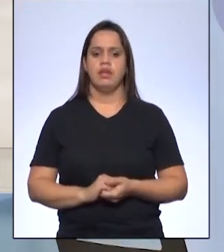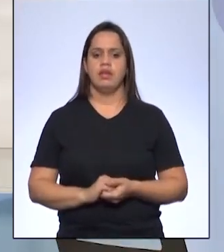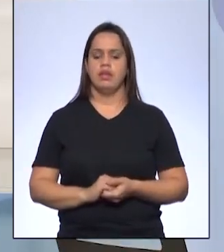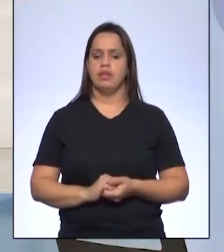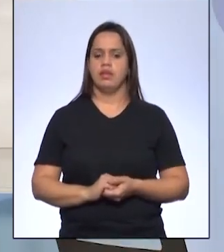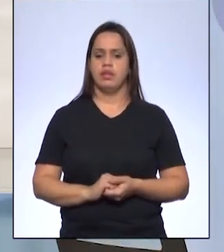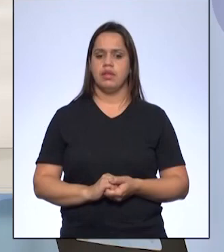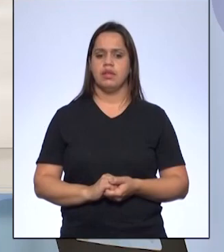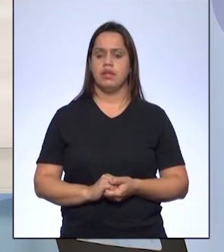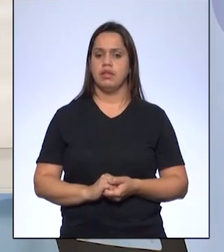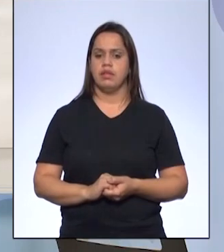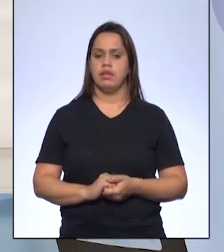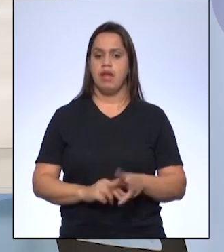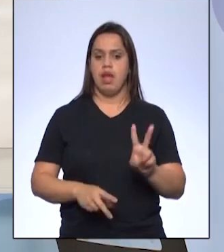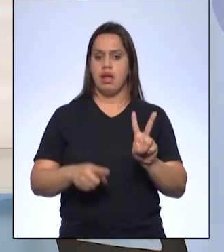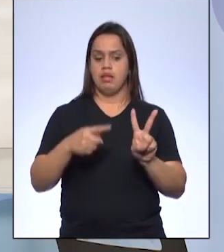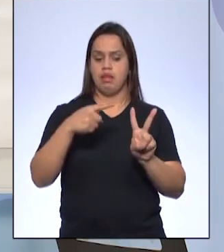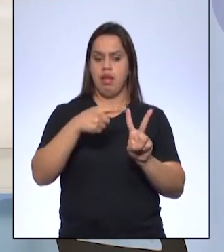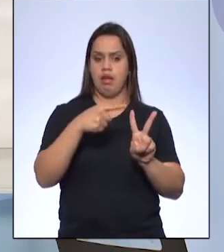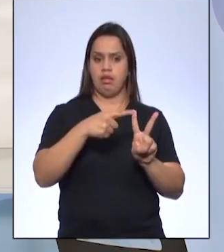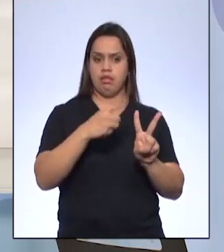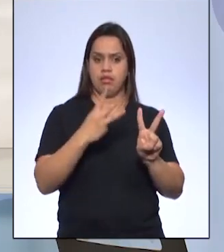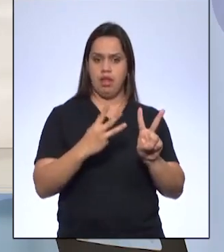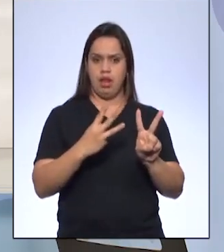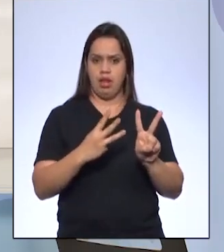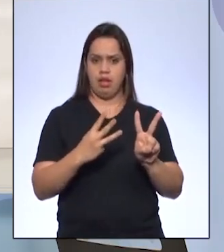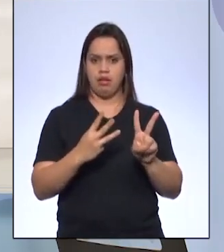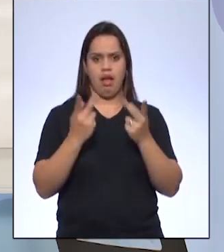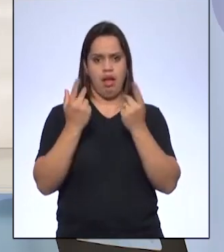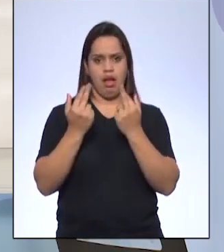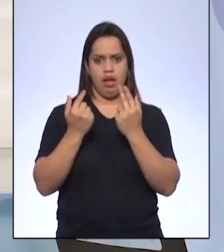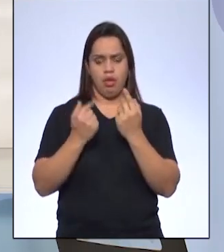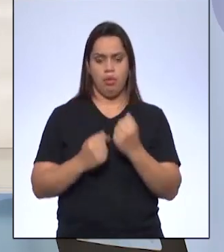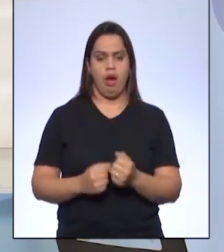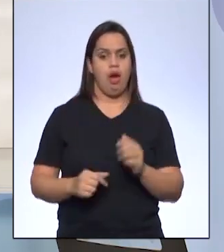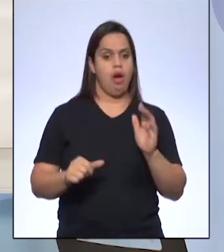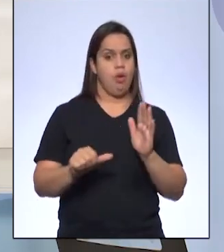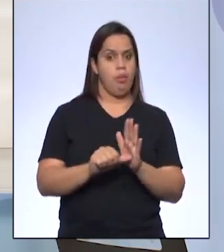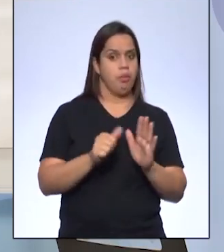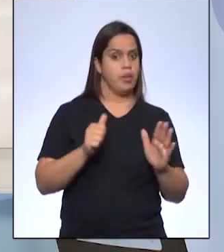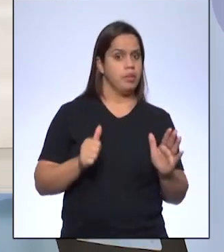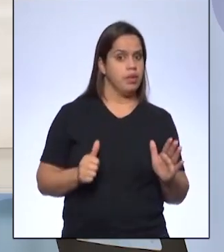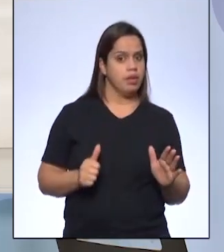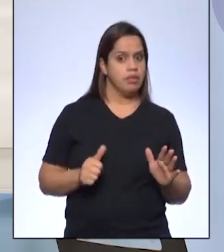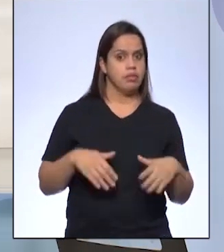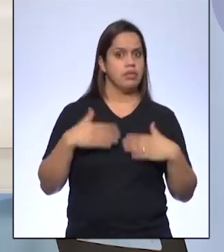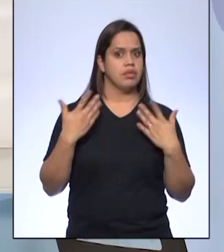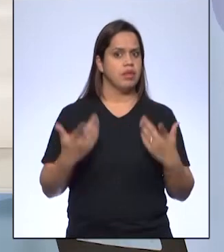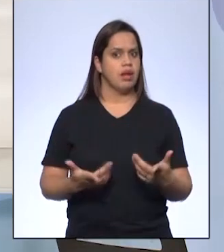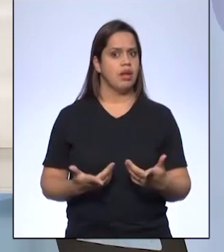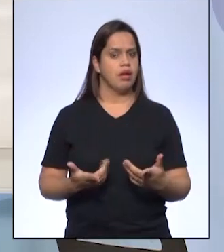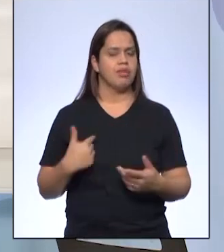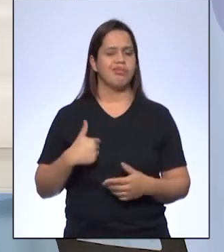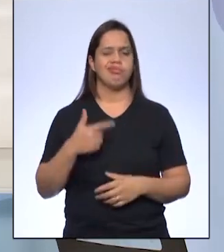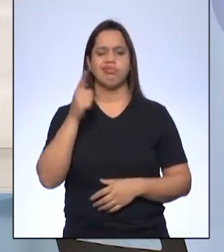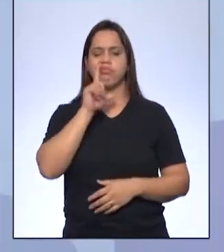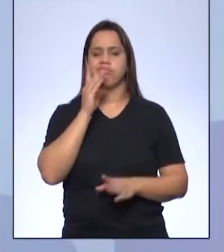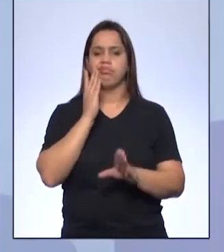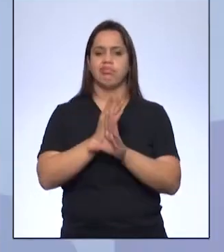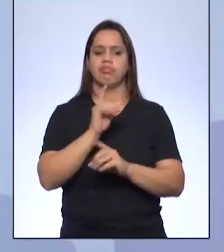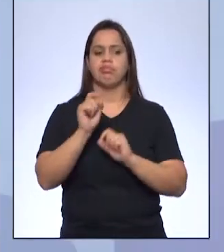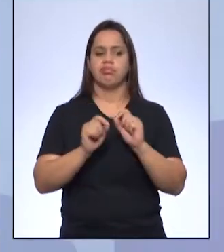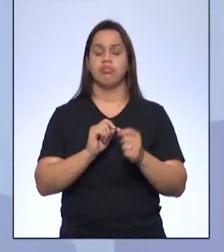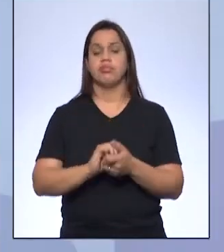esse raiz de 3 é semelhante com esse daqui. Estou chegando onde eu quero. Por que a